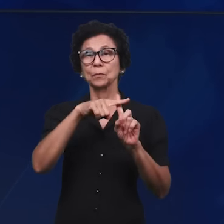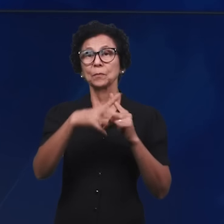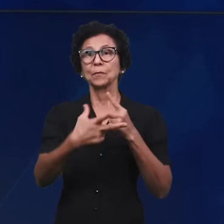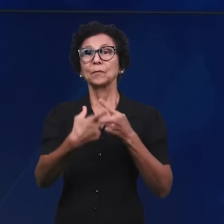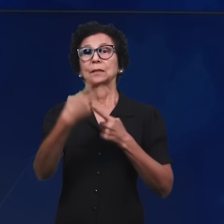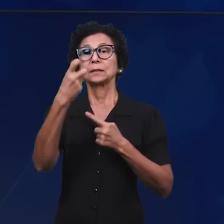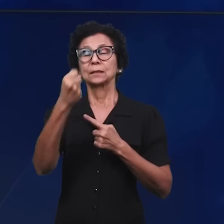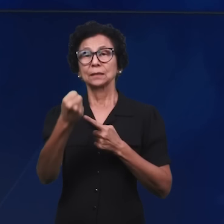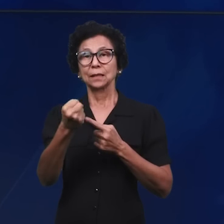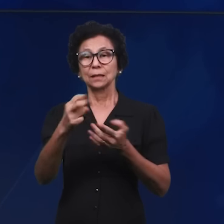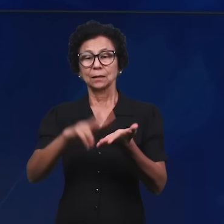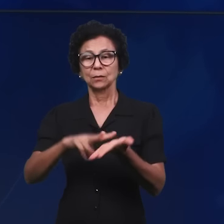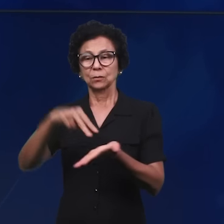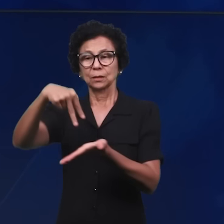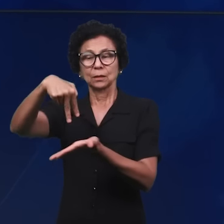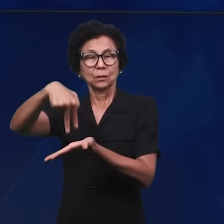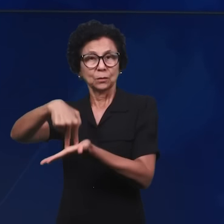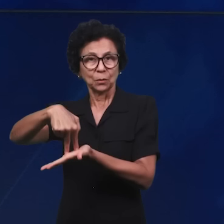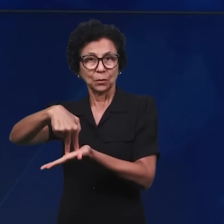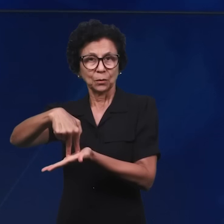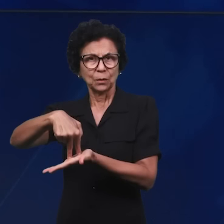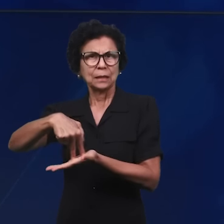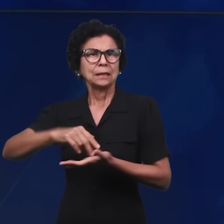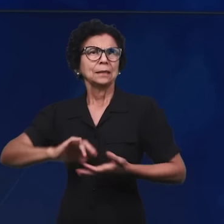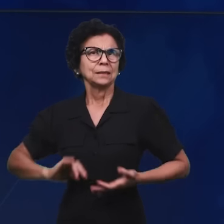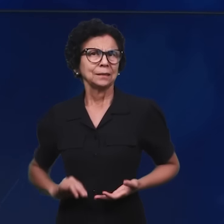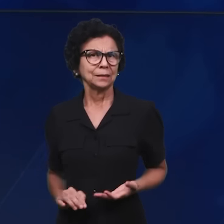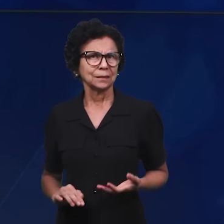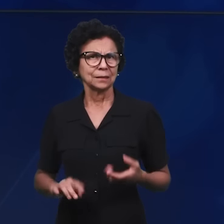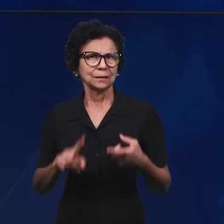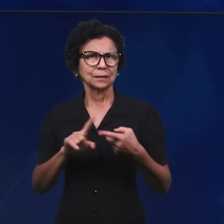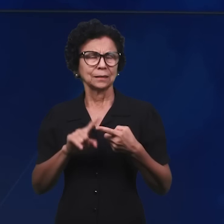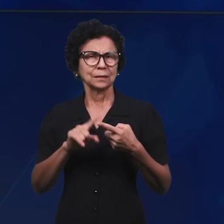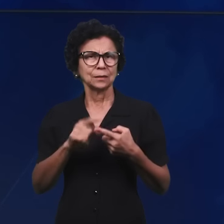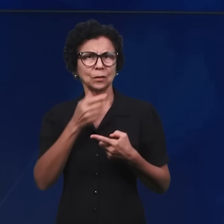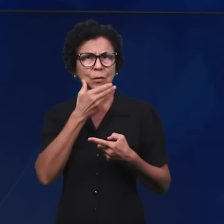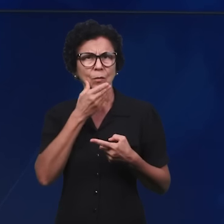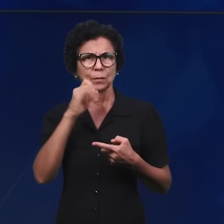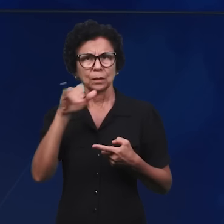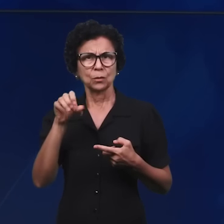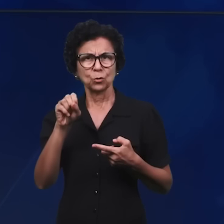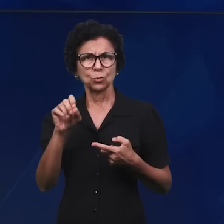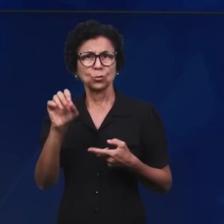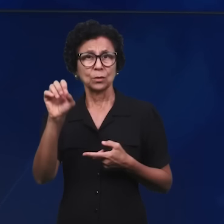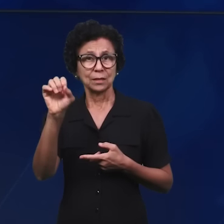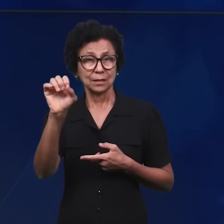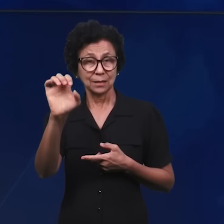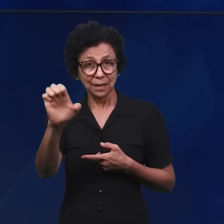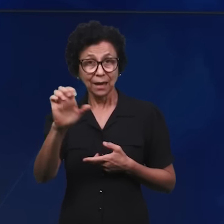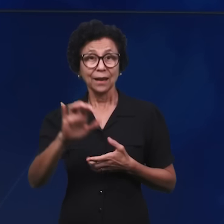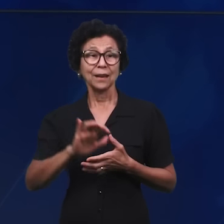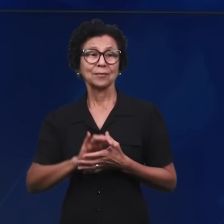de Arimateia estava fazendo? Ele estava crendo em Jesus e ele estava colocando vida na morte.